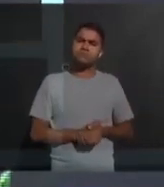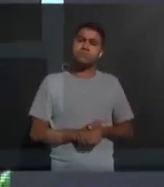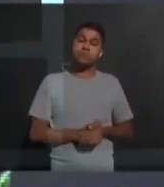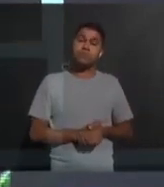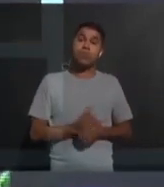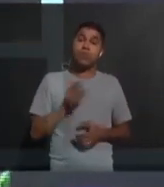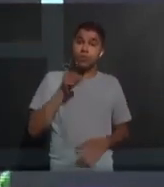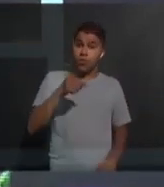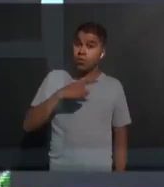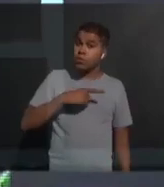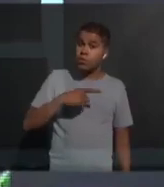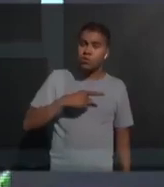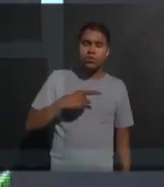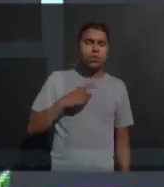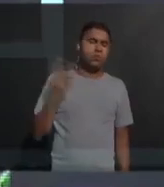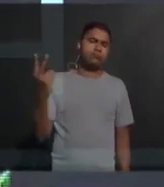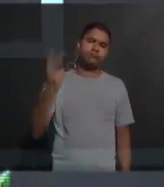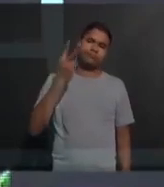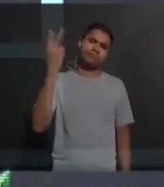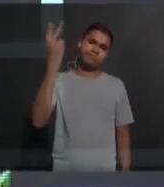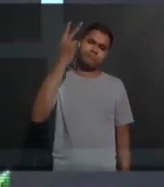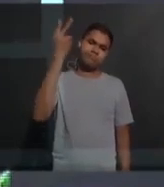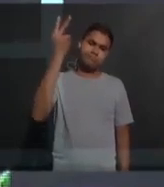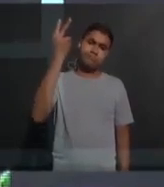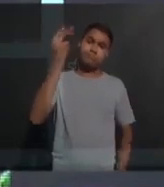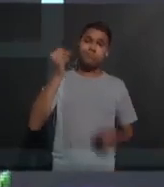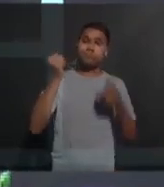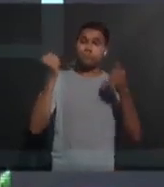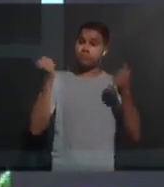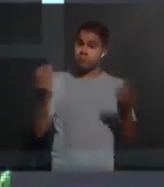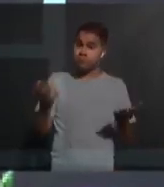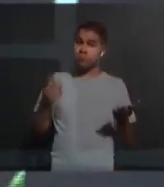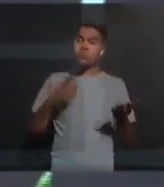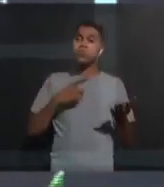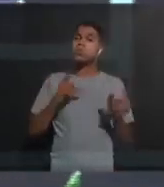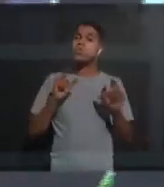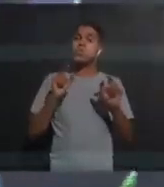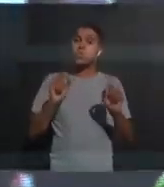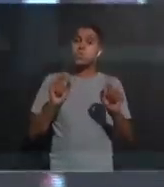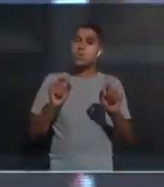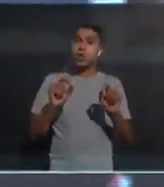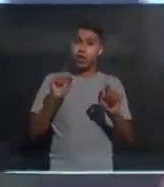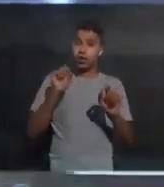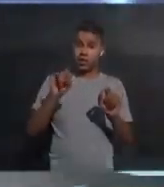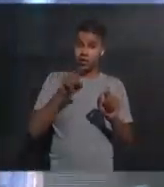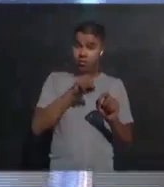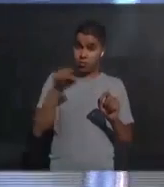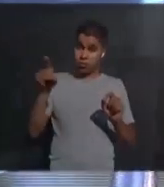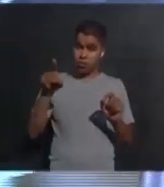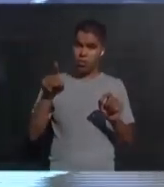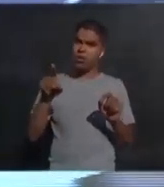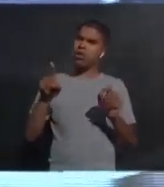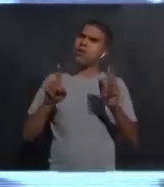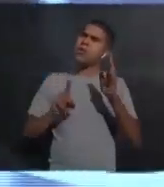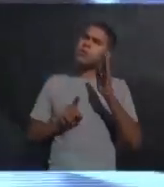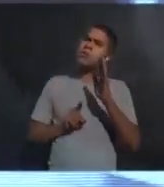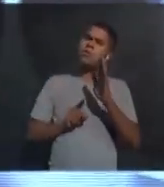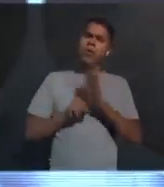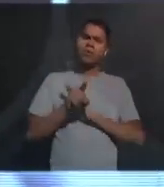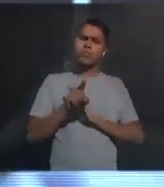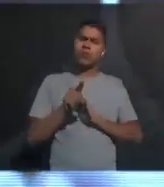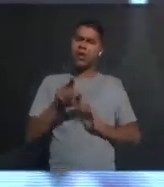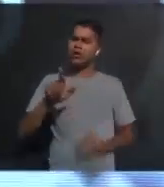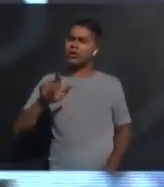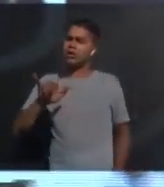vocês têm muito valor então eu tenho comigo que se você perguntasse para um livro que ele